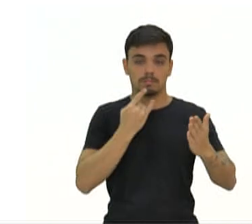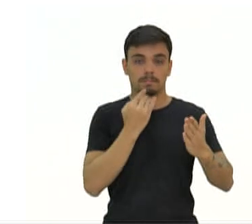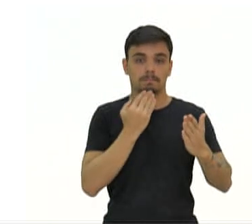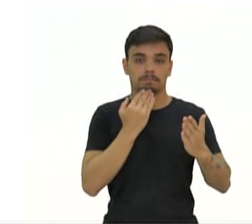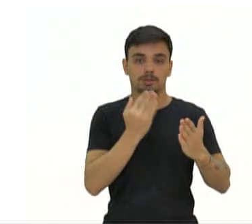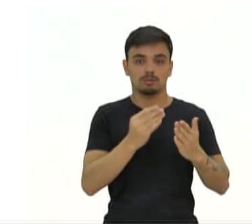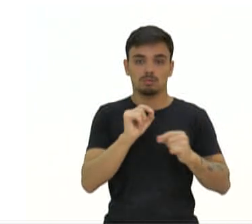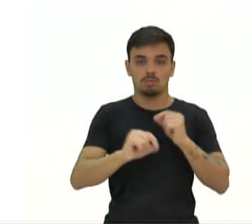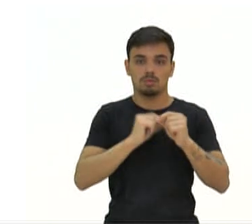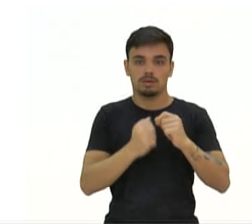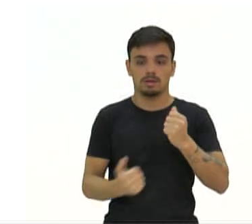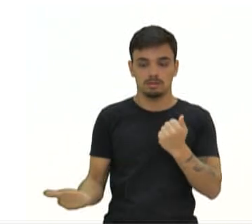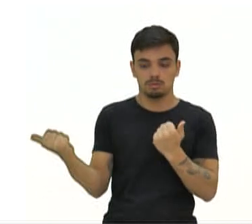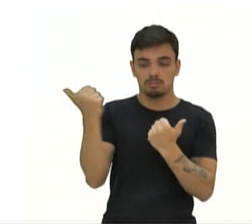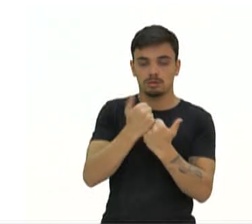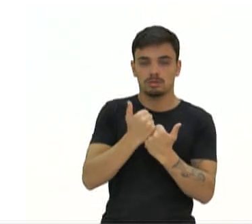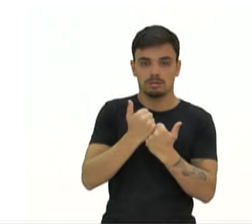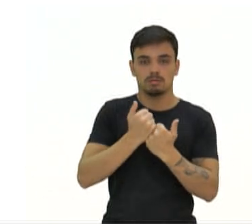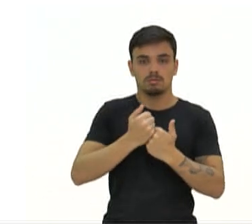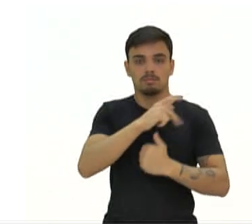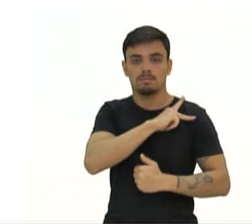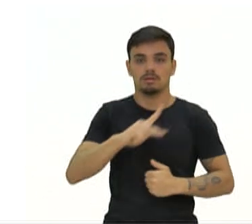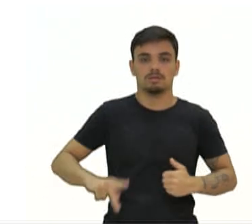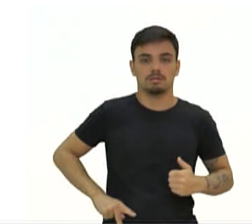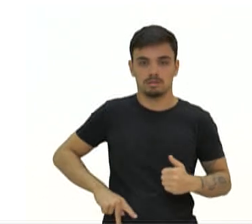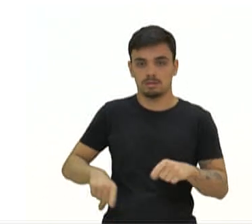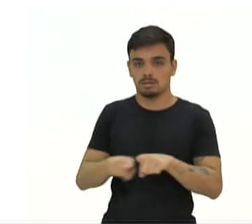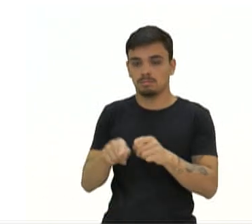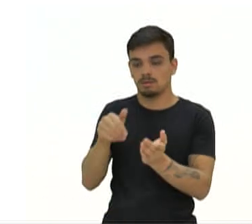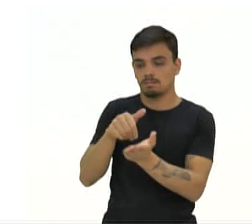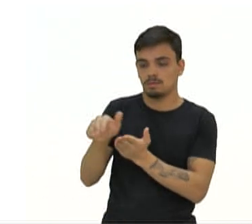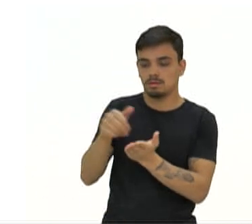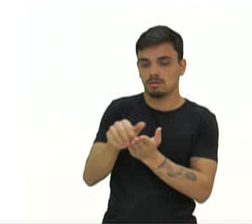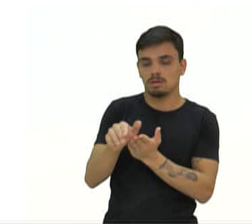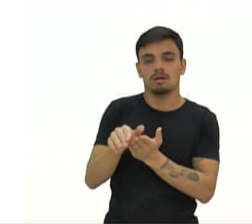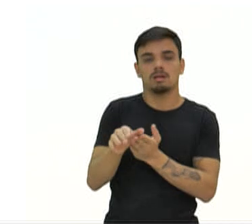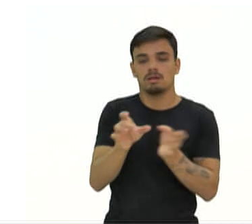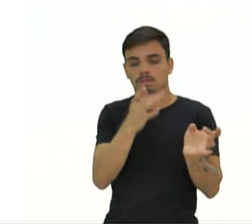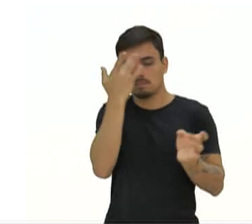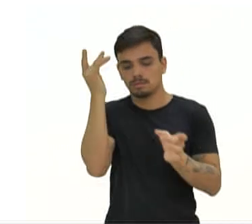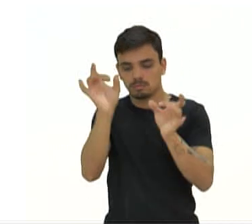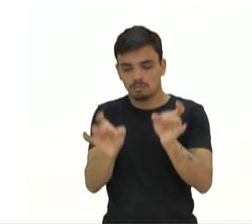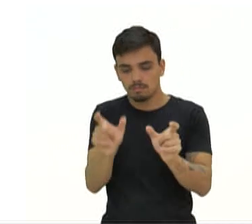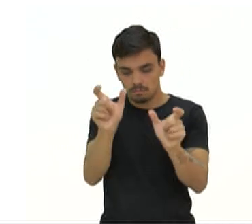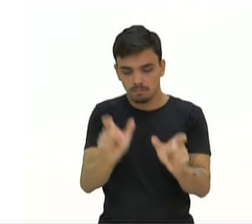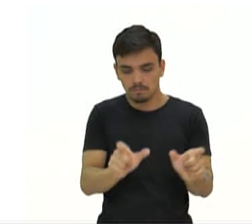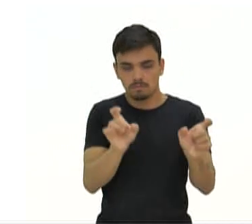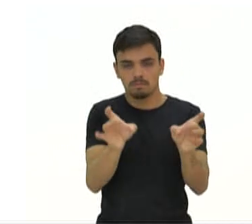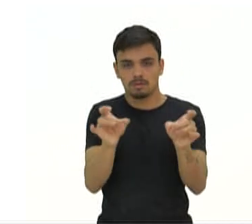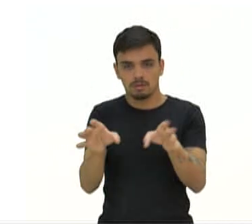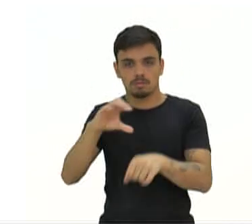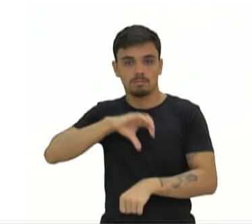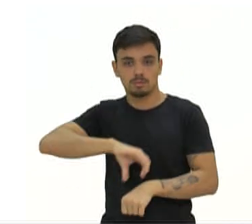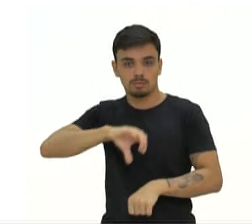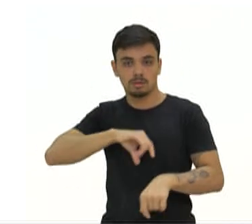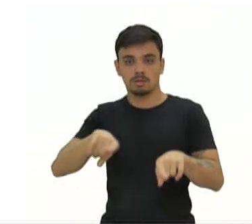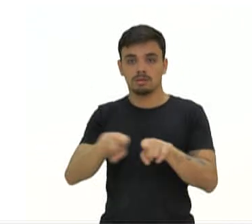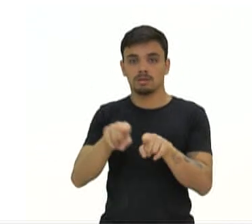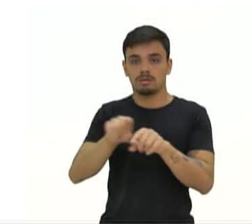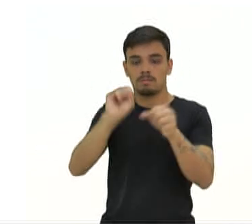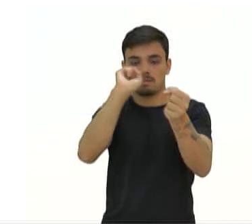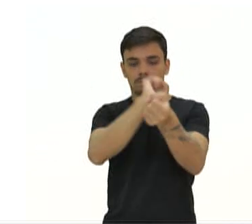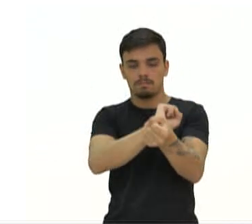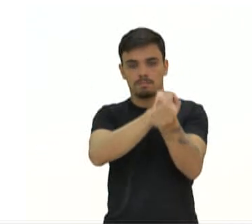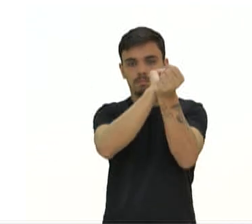a substituição do presidente da província, a saída dos comerciantes portugueses da província e a abolição da